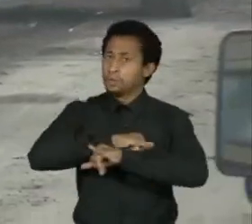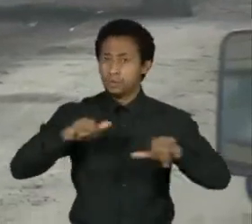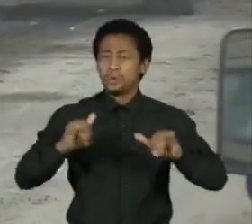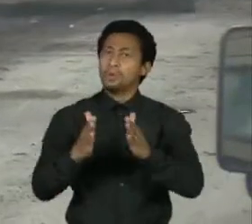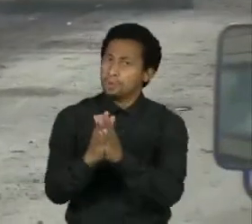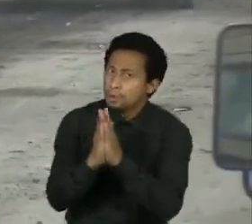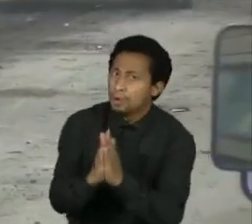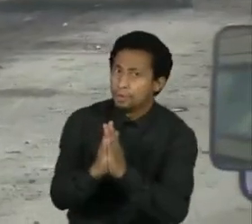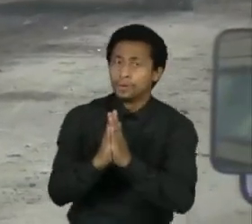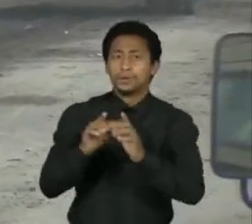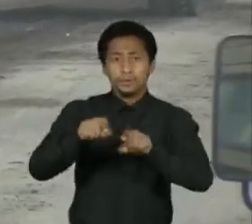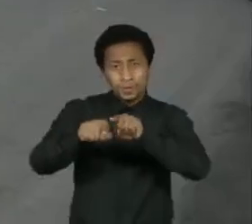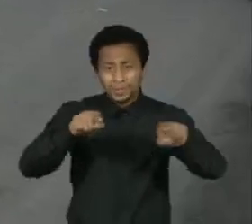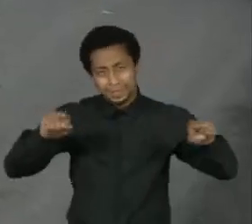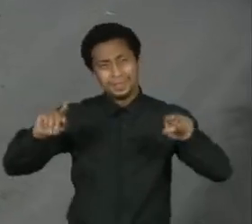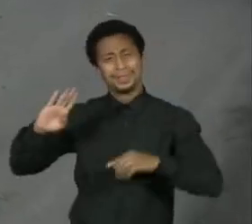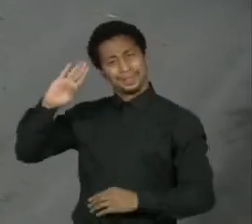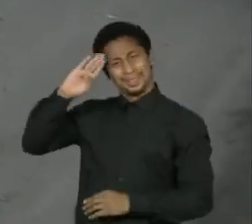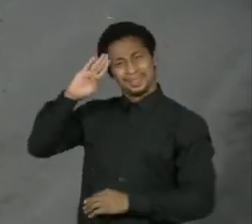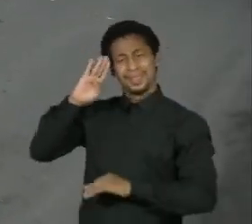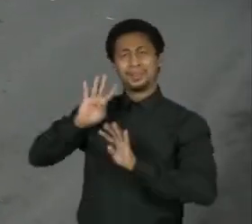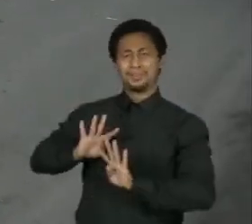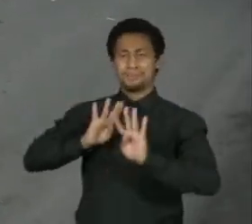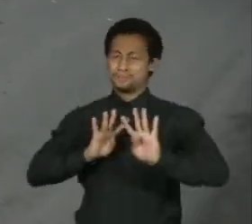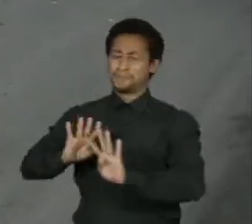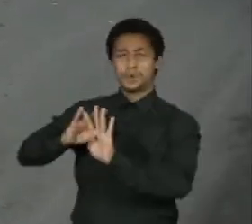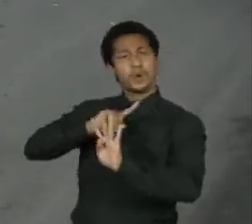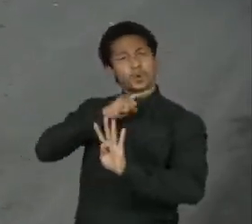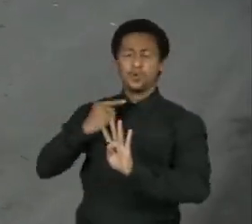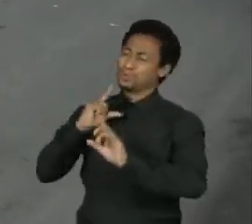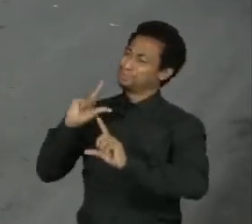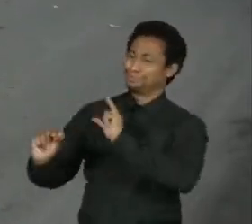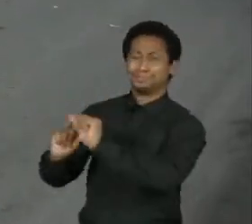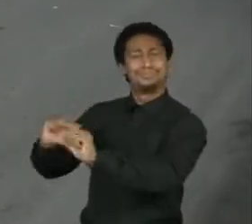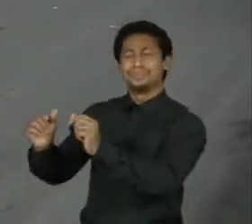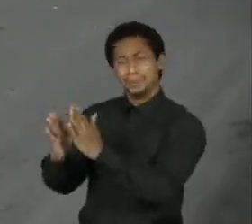exército russo se retire e afirmou que os ucranianos não vão se render.